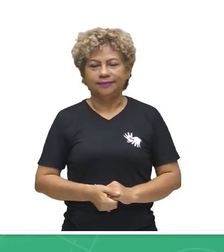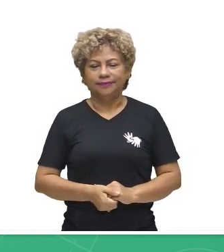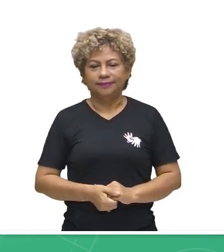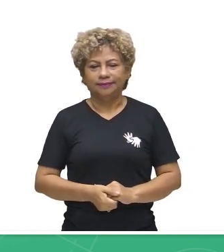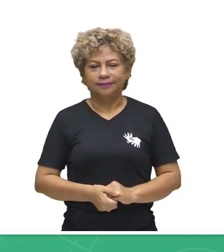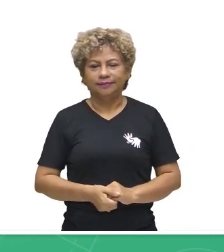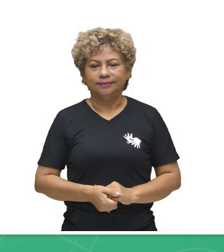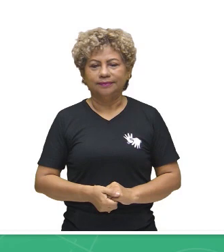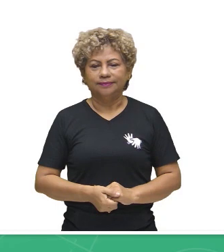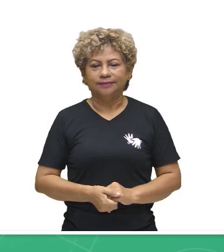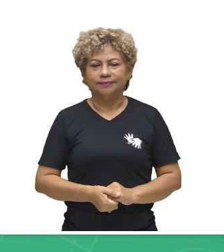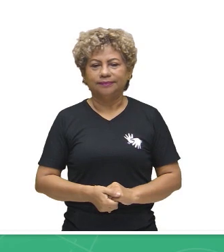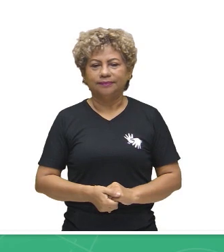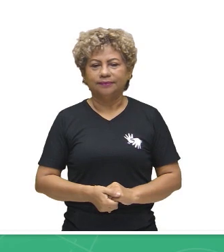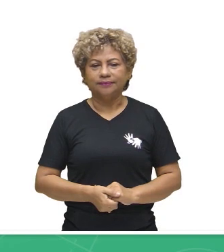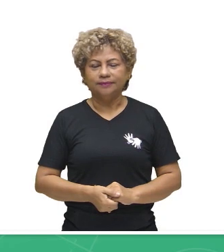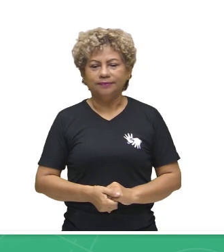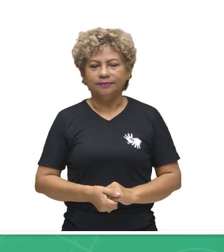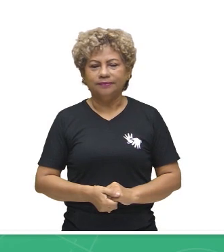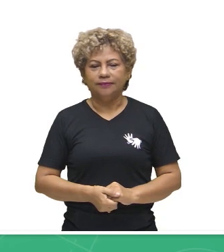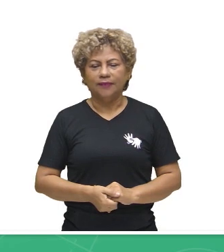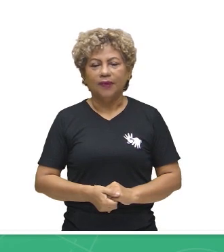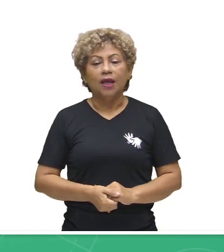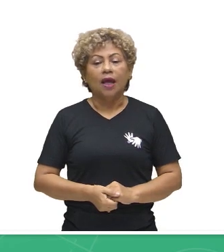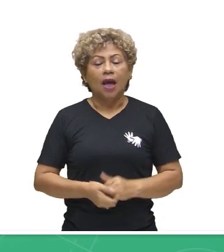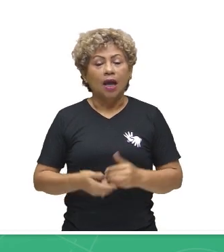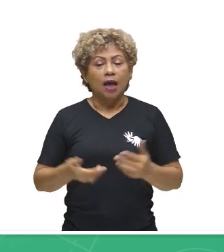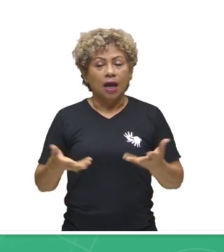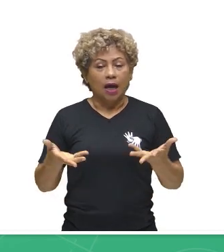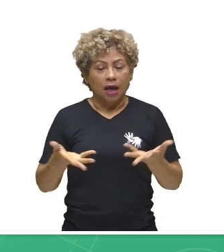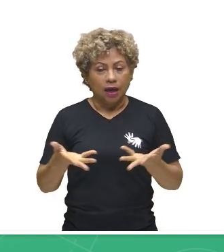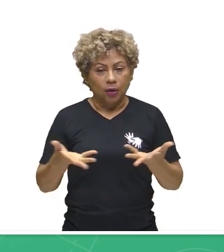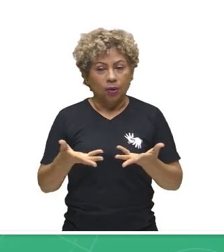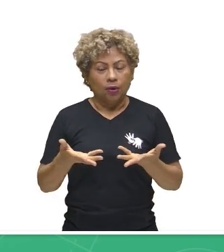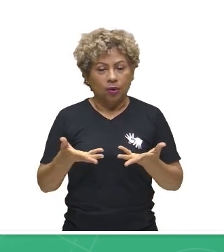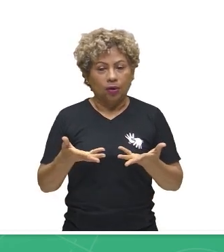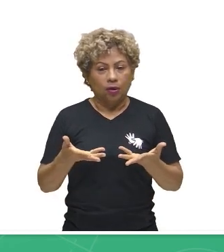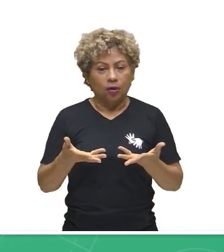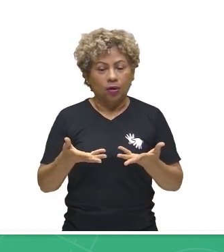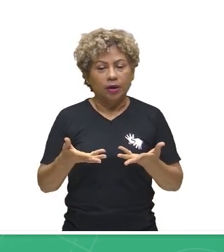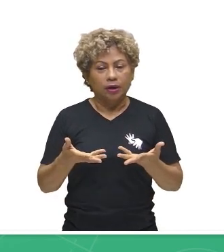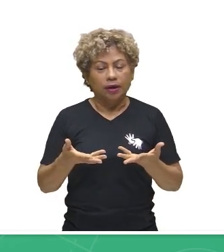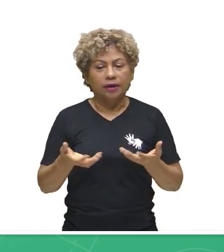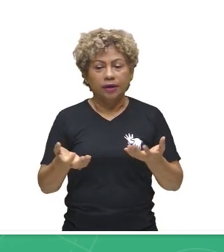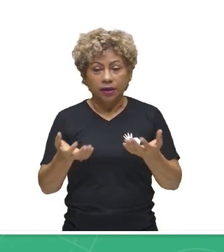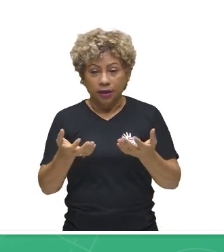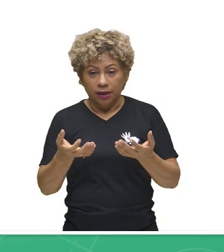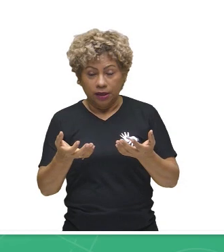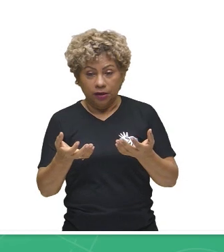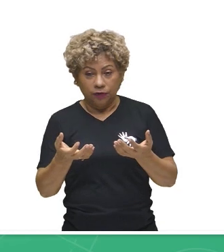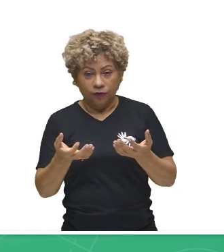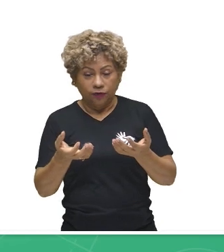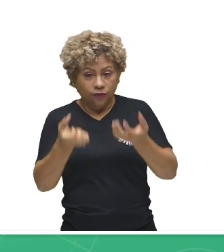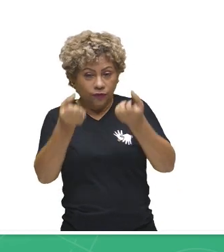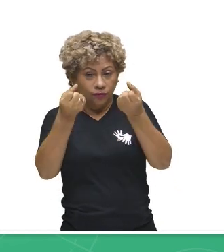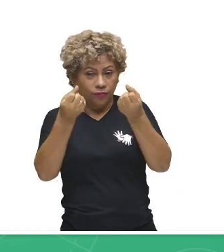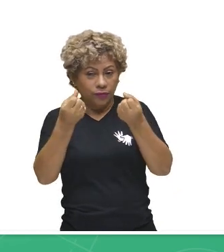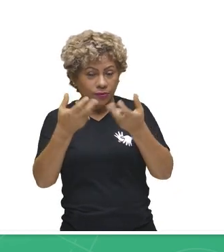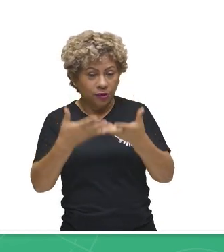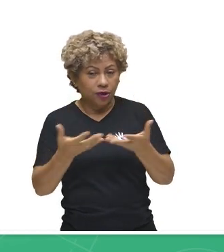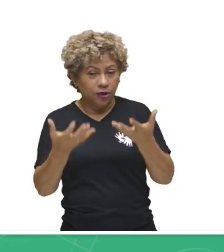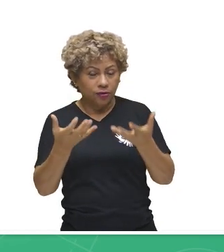nosso ΔT. Como eu quero, neste movimento, a função horária, eu tenho. Quem é o